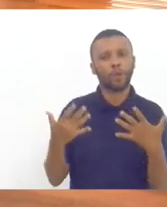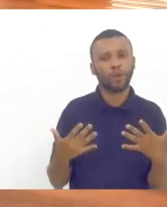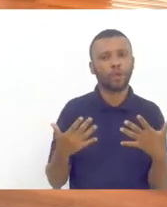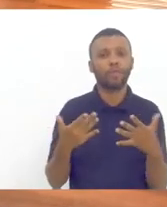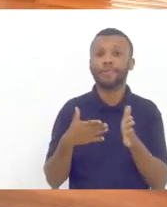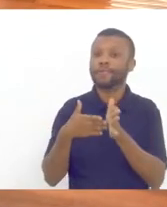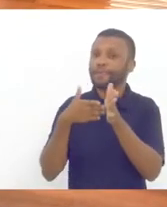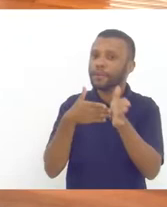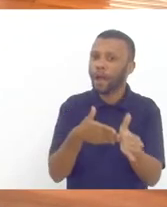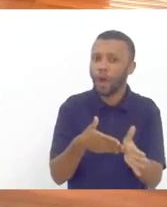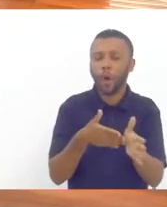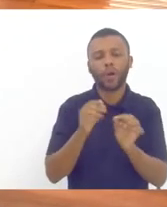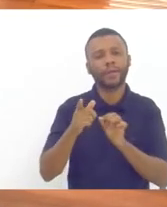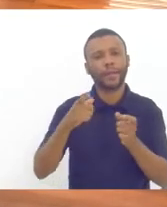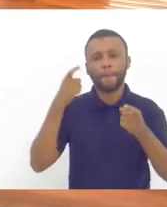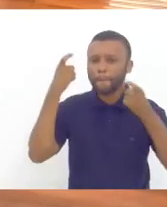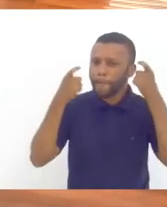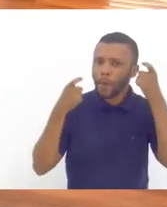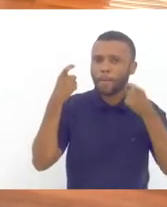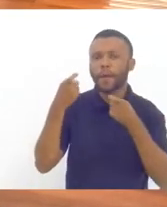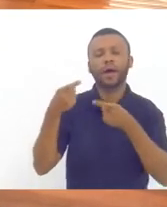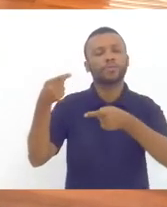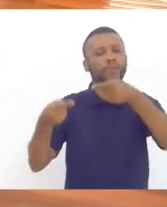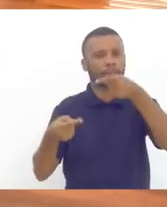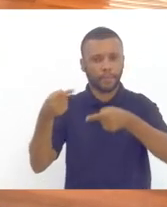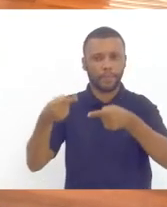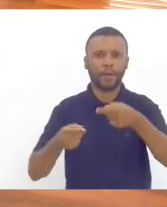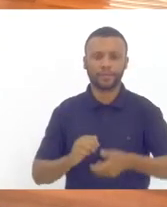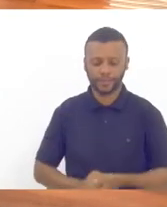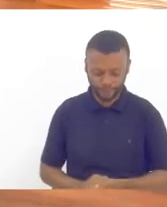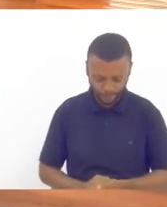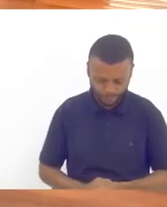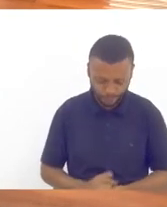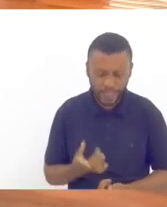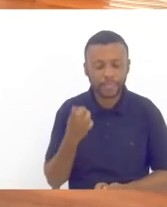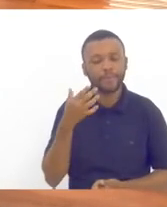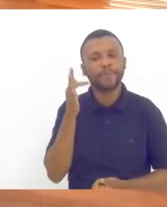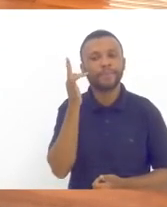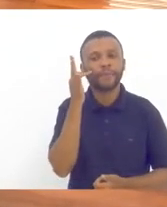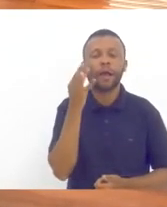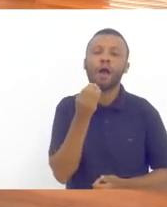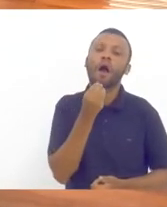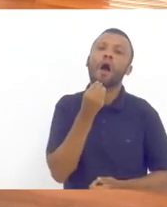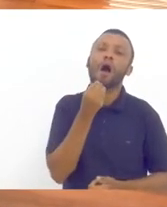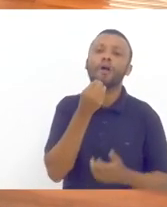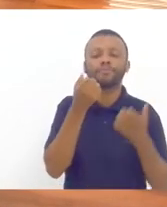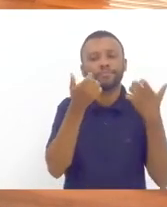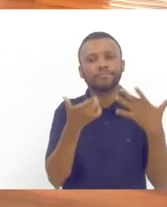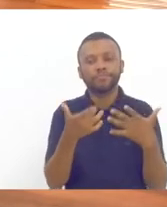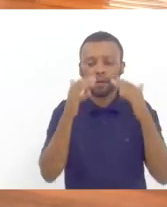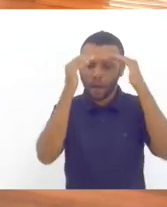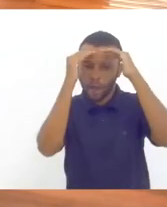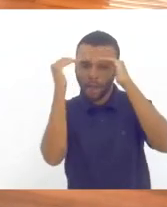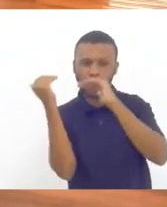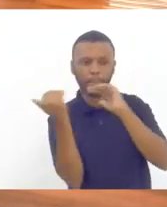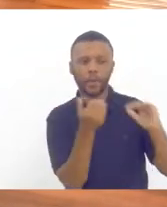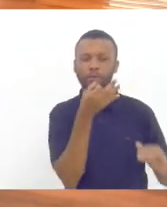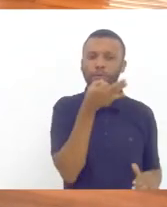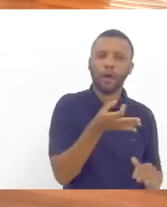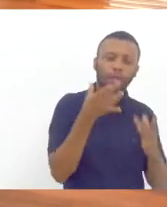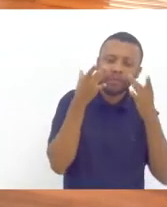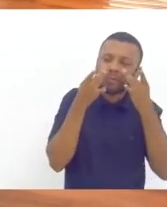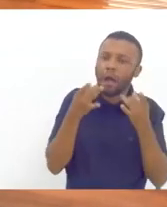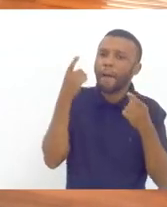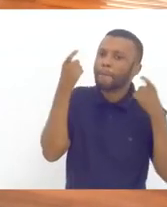fidedigna ao que tem me preocupado nesse debate. Deputado Serafini, evidentemente eu respeito sua